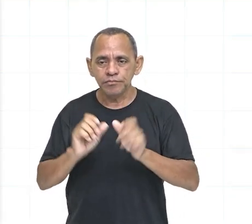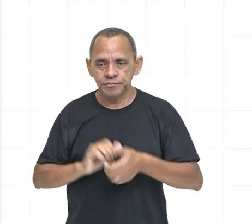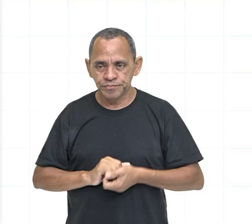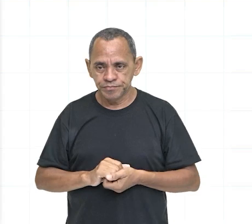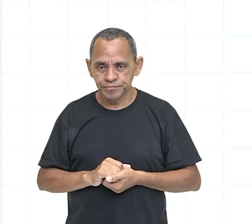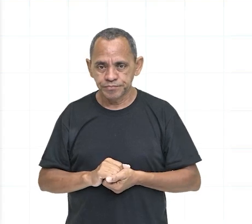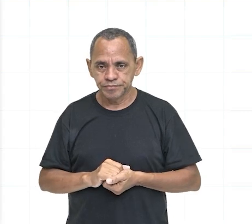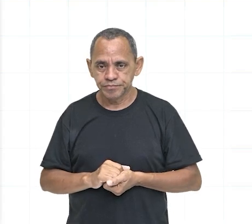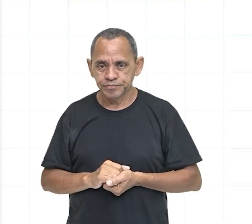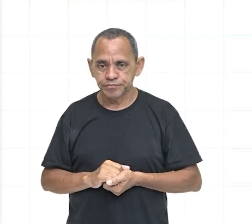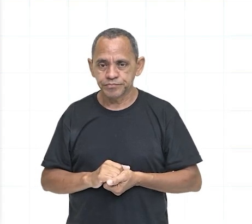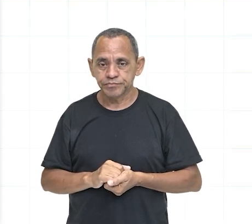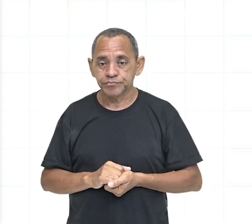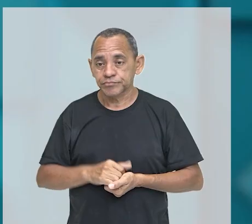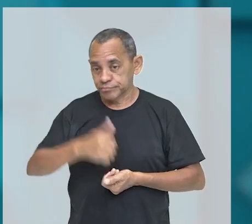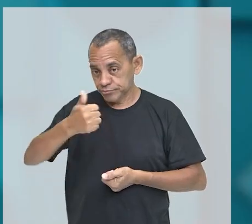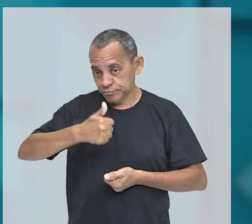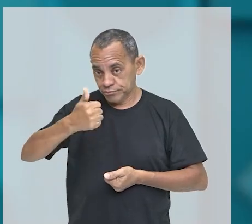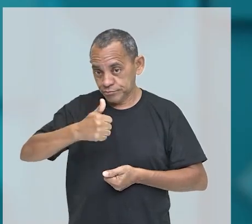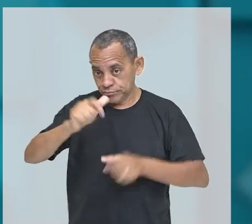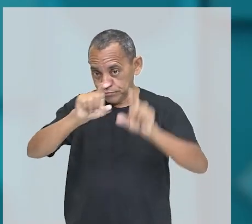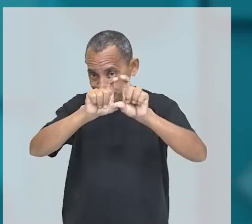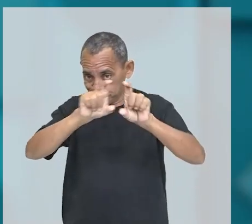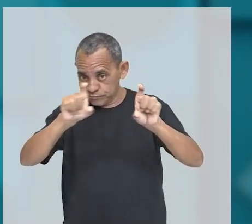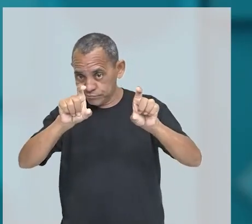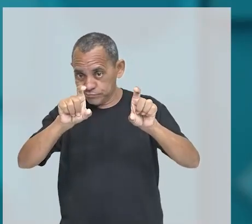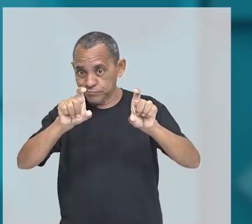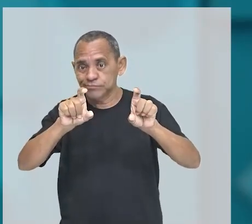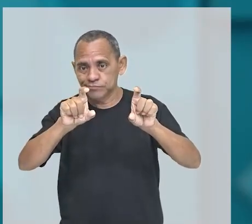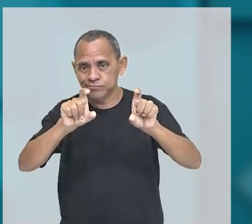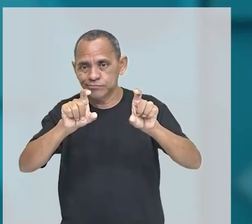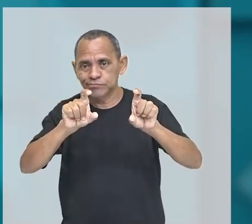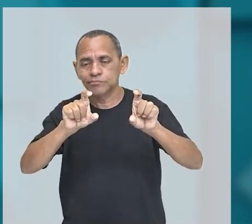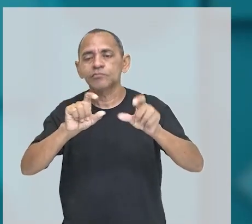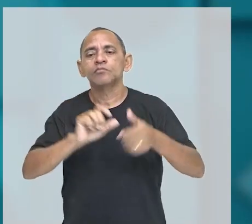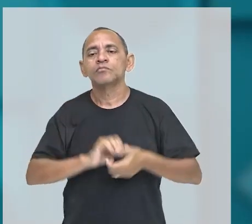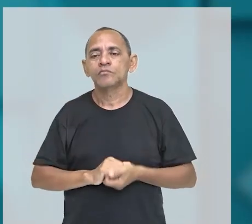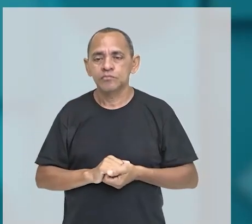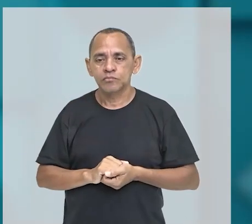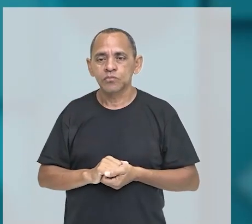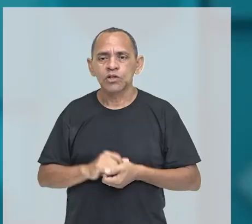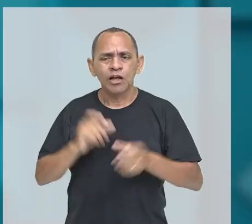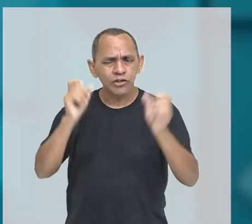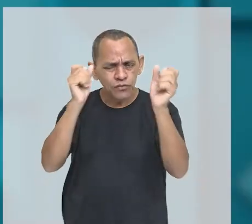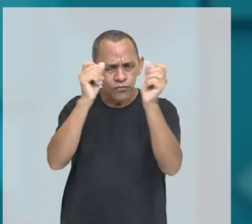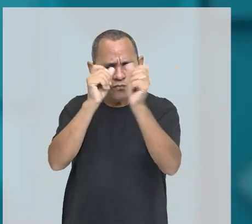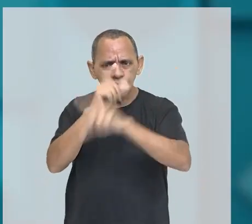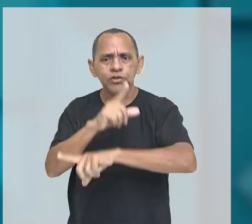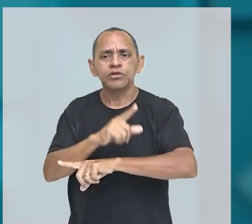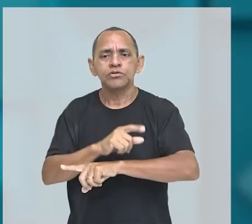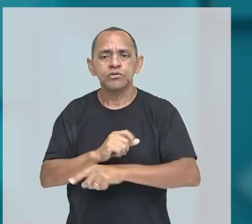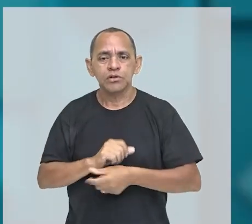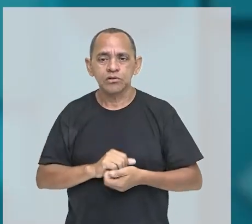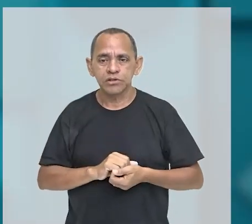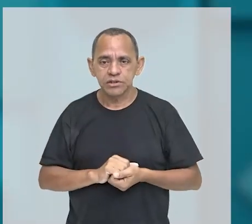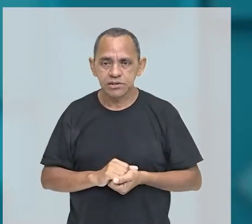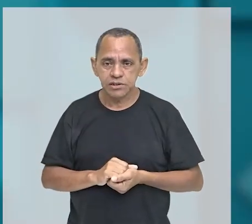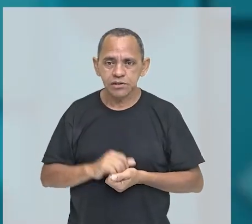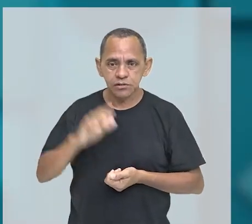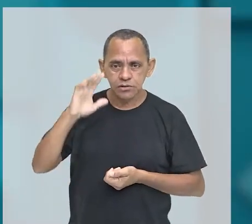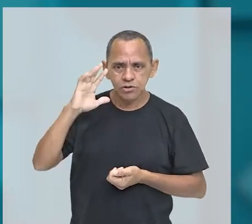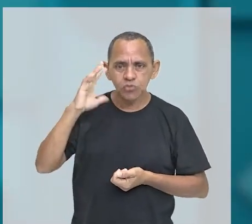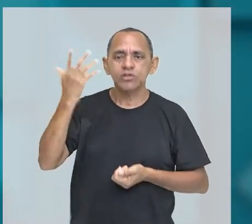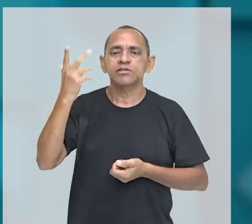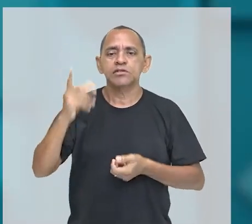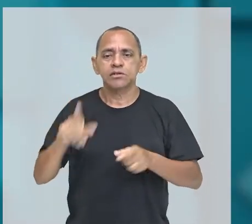então, que a primeira oração, né, que é aquela condicional, ela já é bem difícil de ocorrer, né? Qual é a chance, de fato, né,